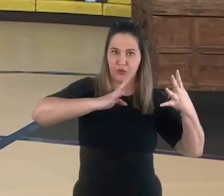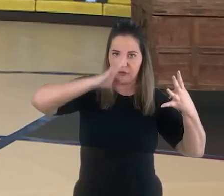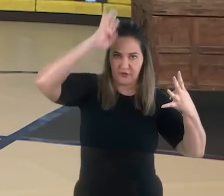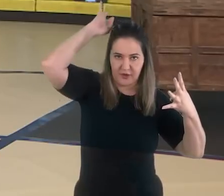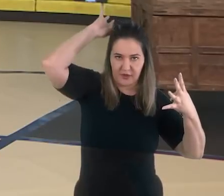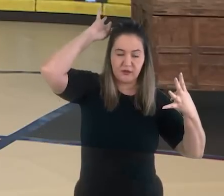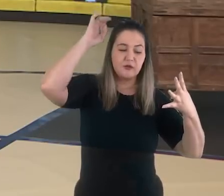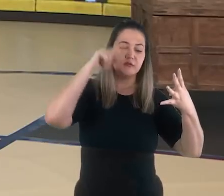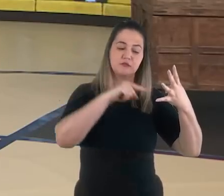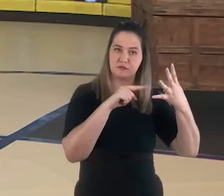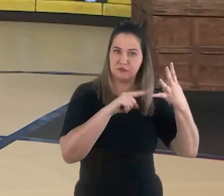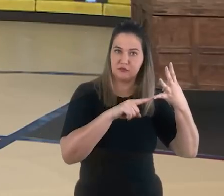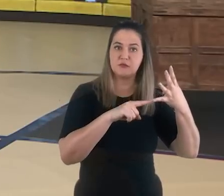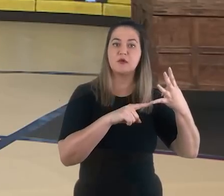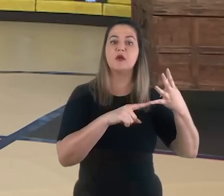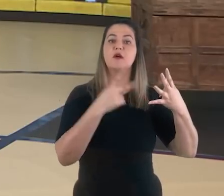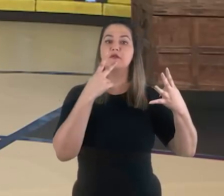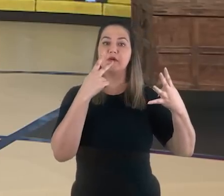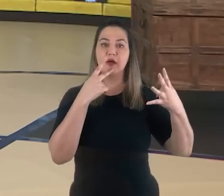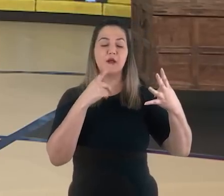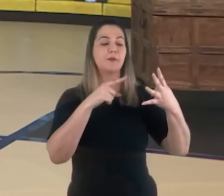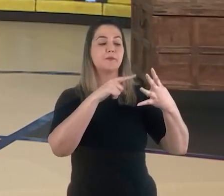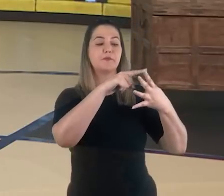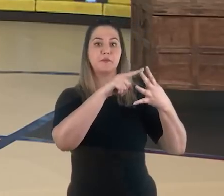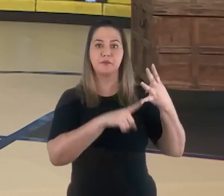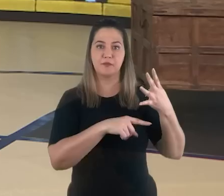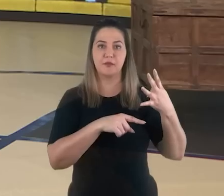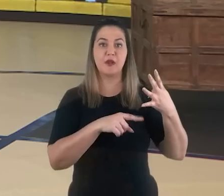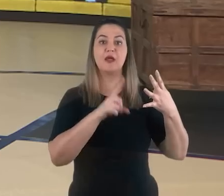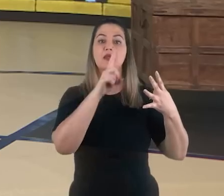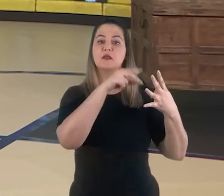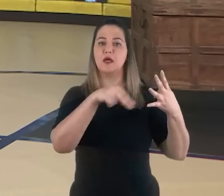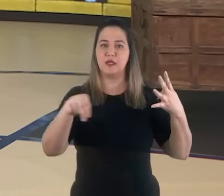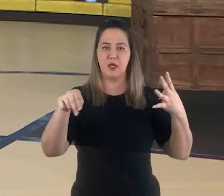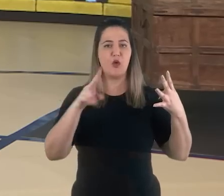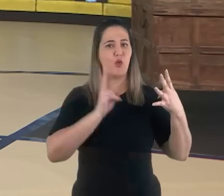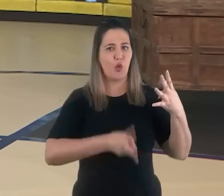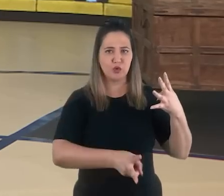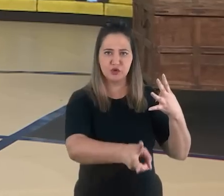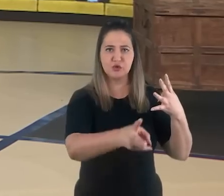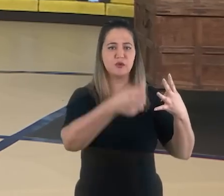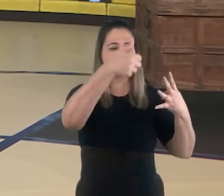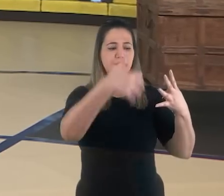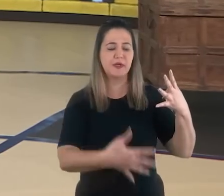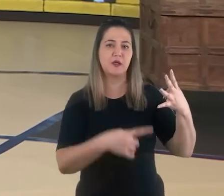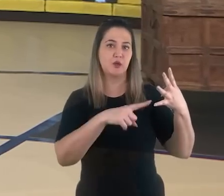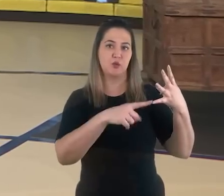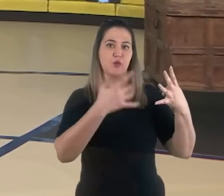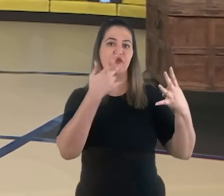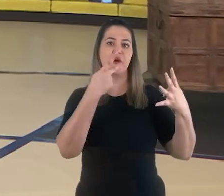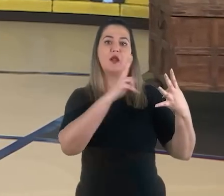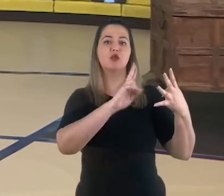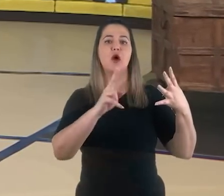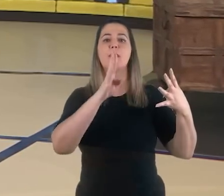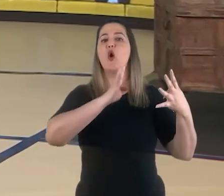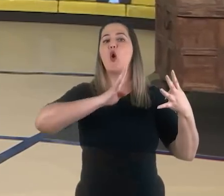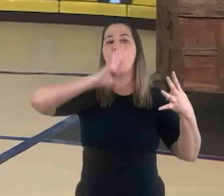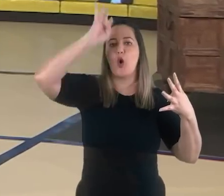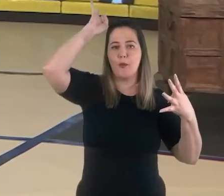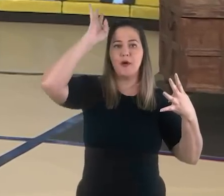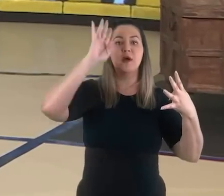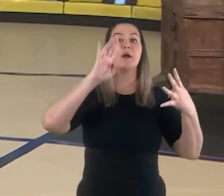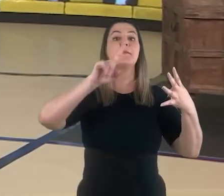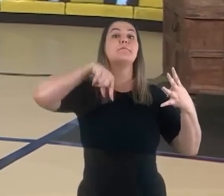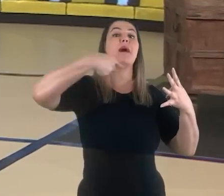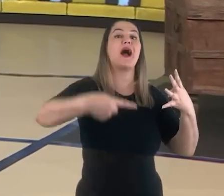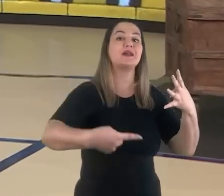apenas aquele reino da Macedônia. Daniel segue num reino seguinte, que a gente sabe que é Roma, e estende a sua profecia para